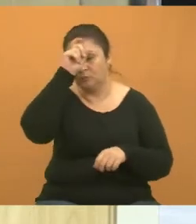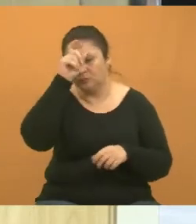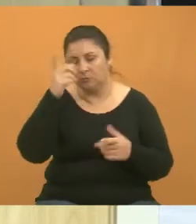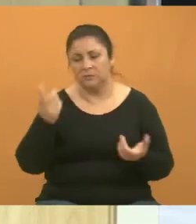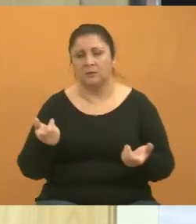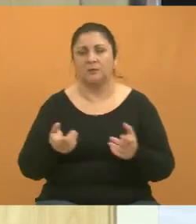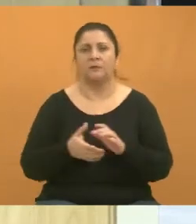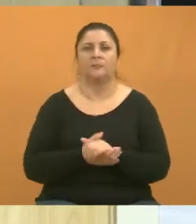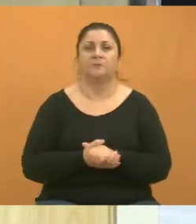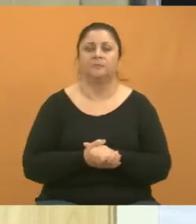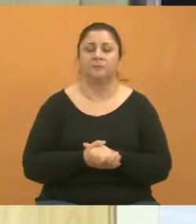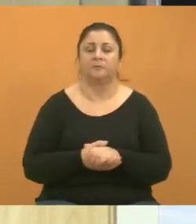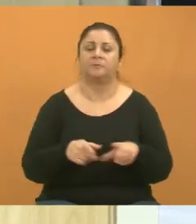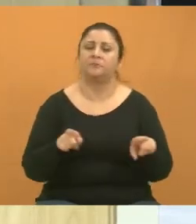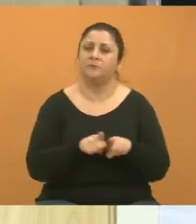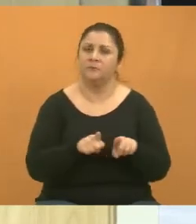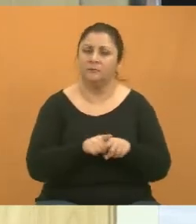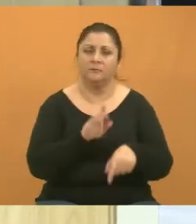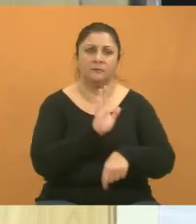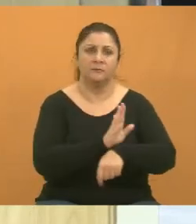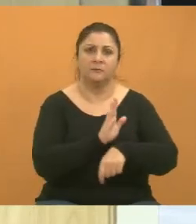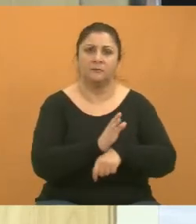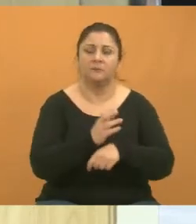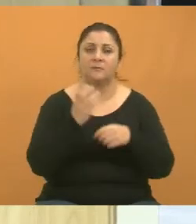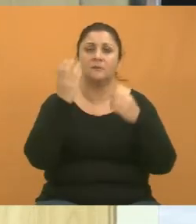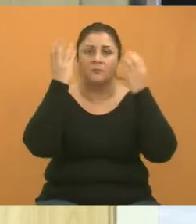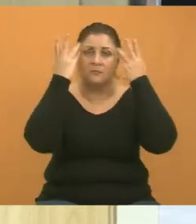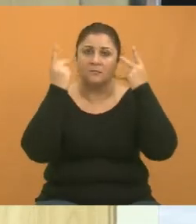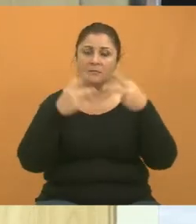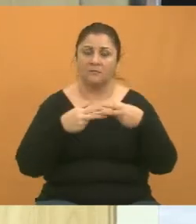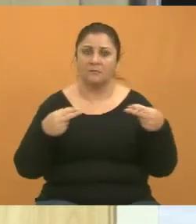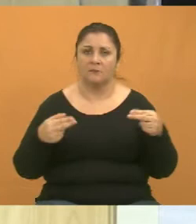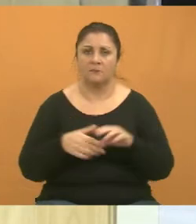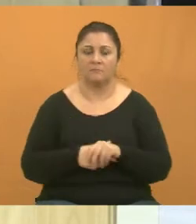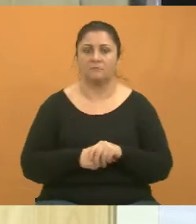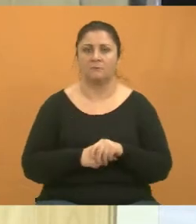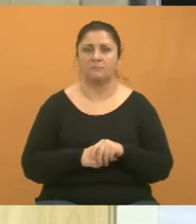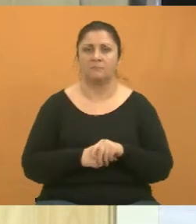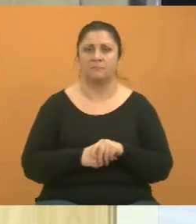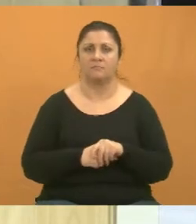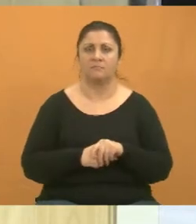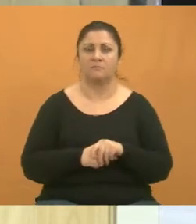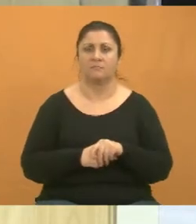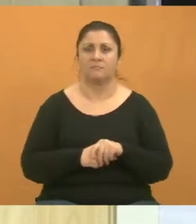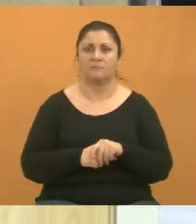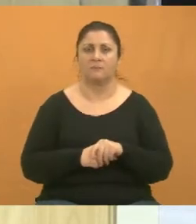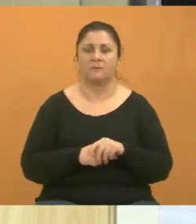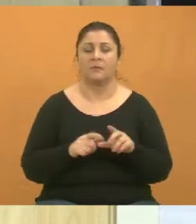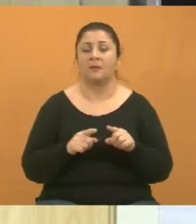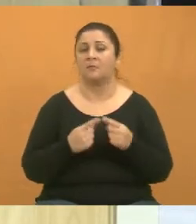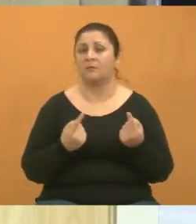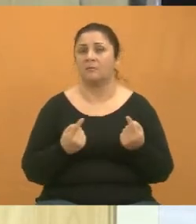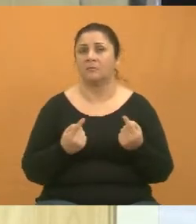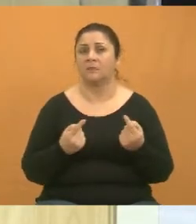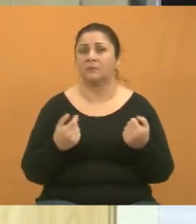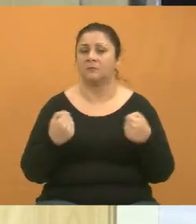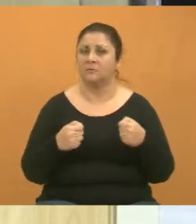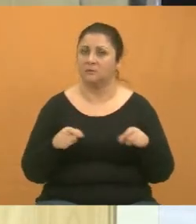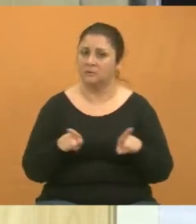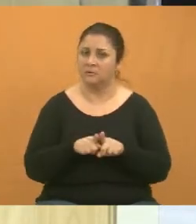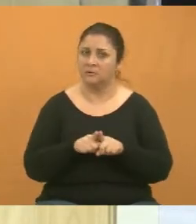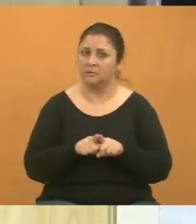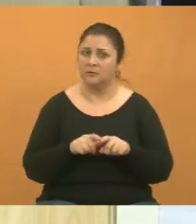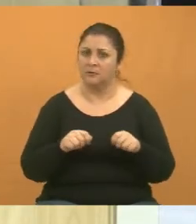Francisco, agora a causa animal. Mas, assim, eu acho que nós também devemos fortalecer